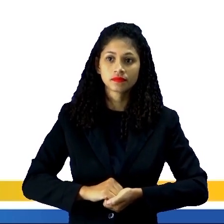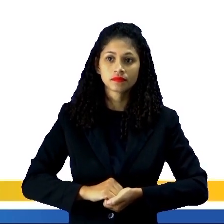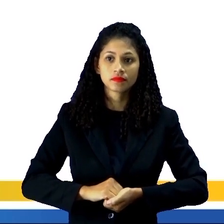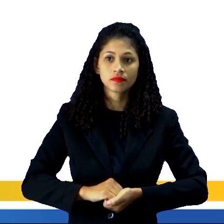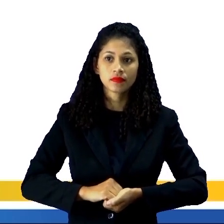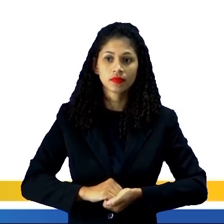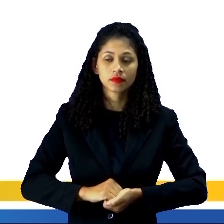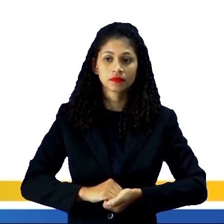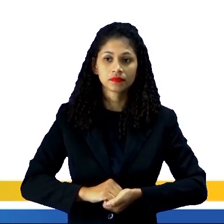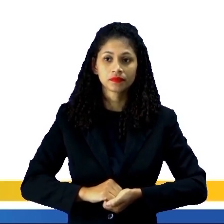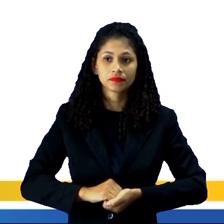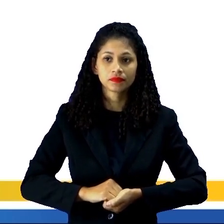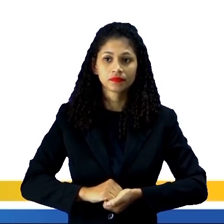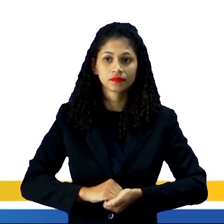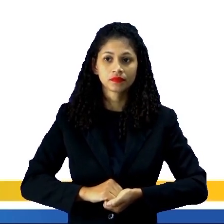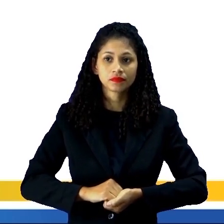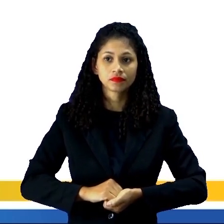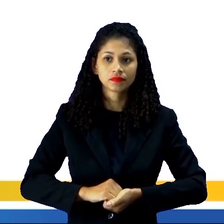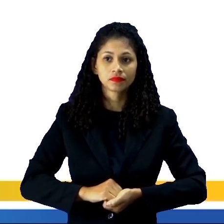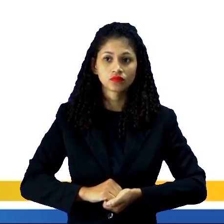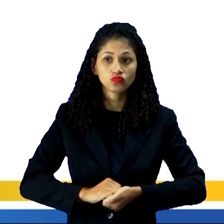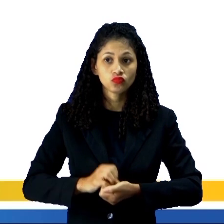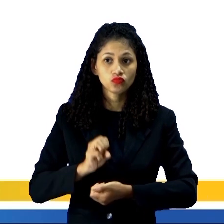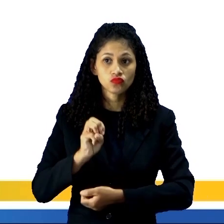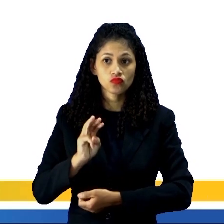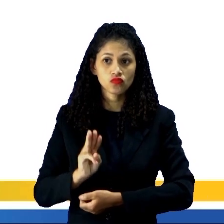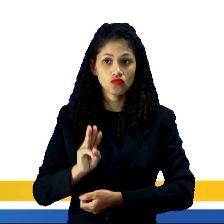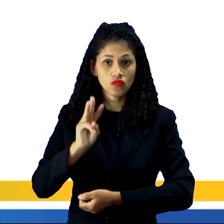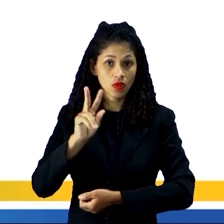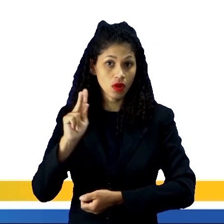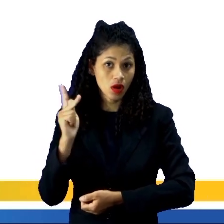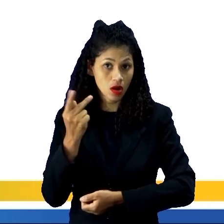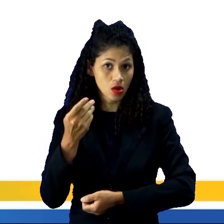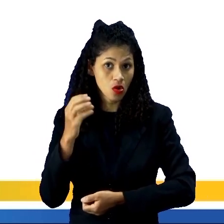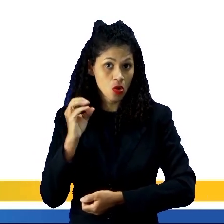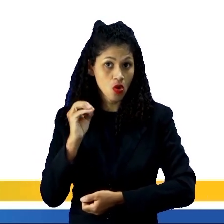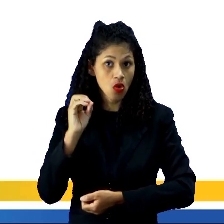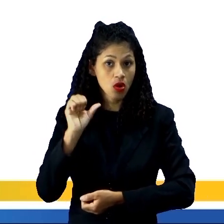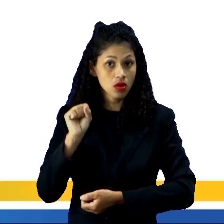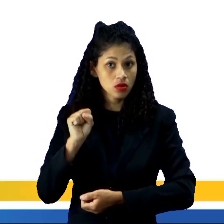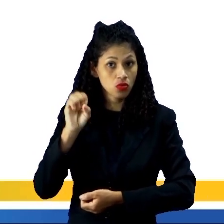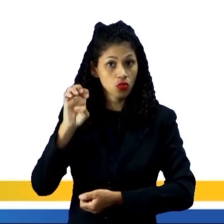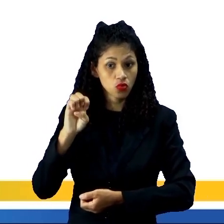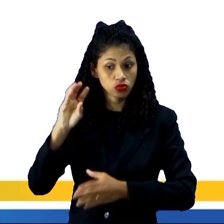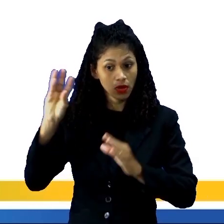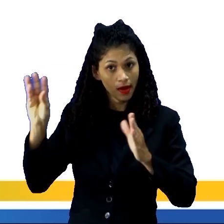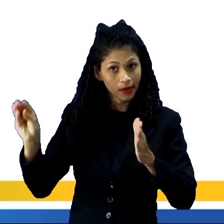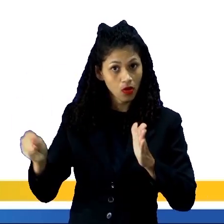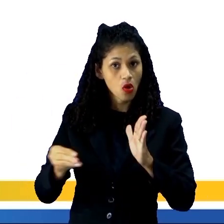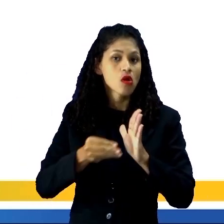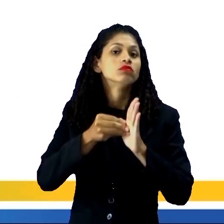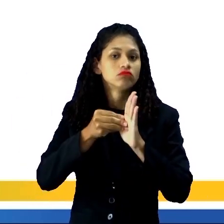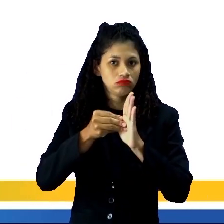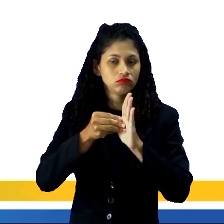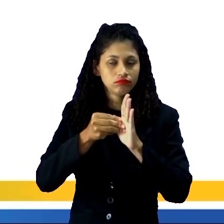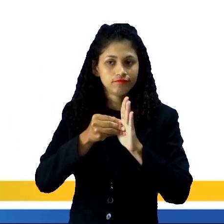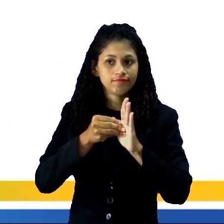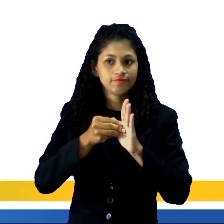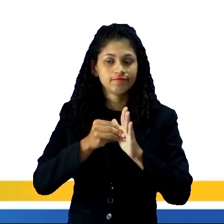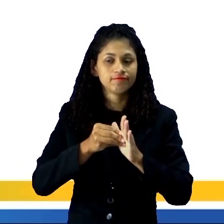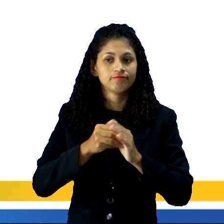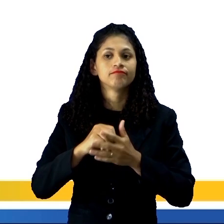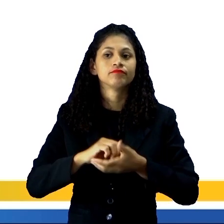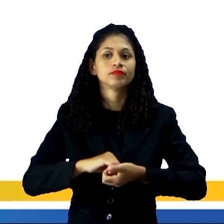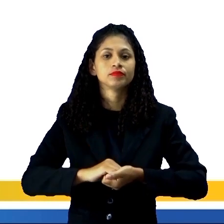Mary is the girl whose parents are famous doctors. A Maria é a garota cujos pais,